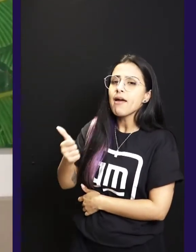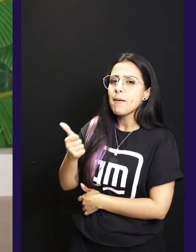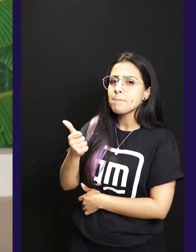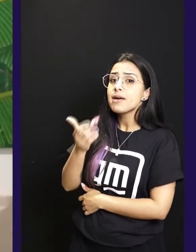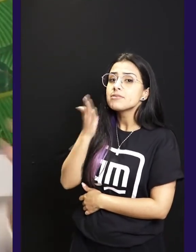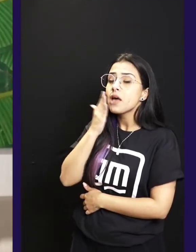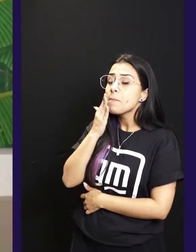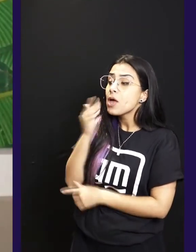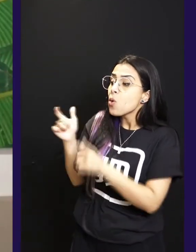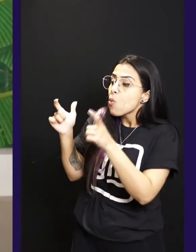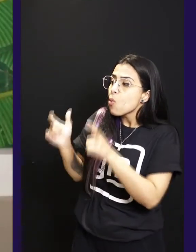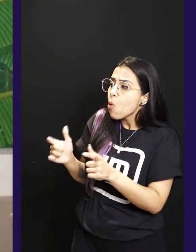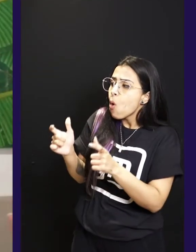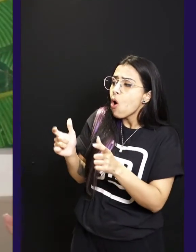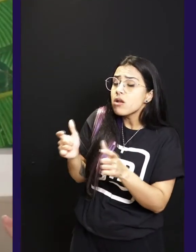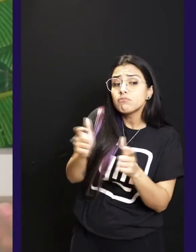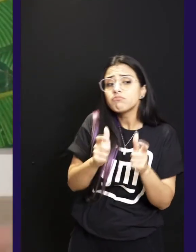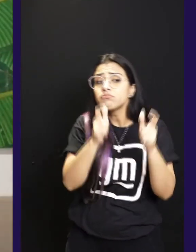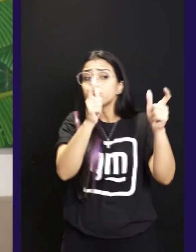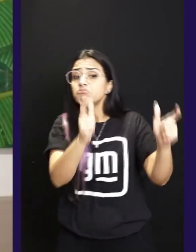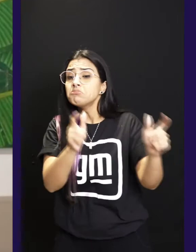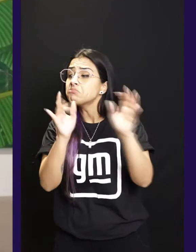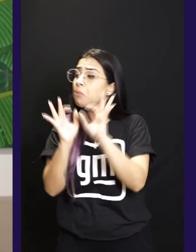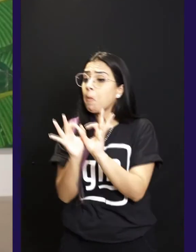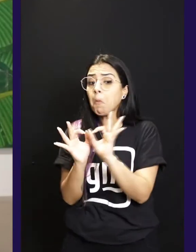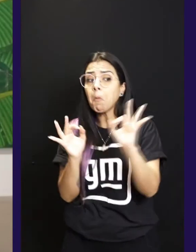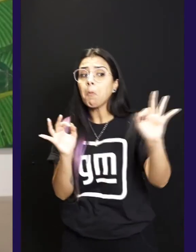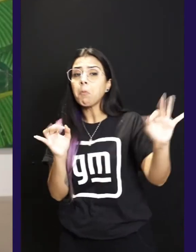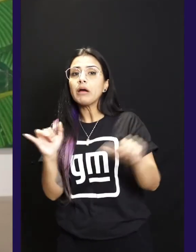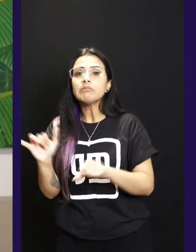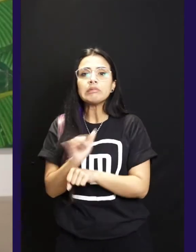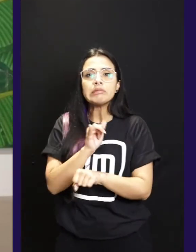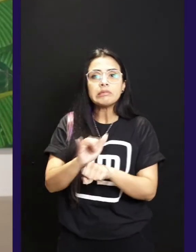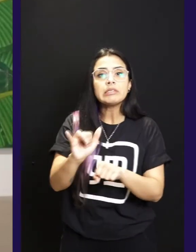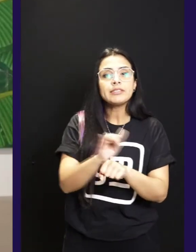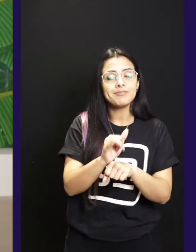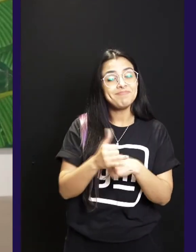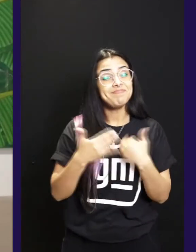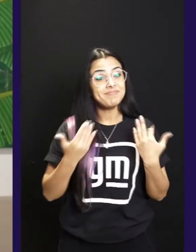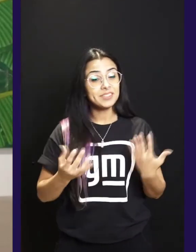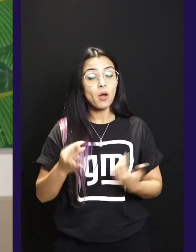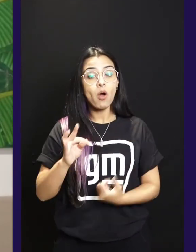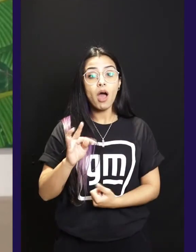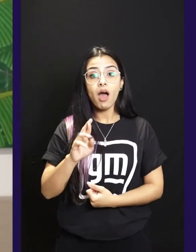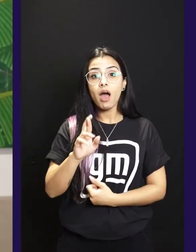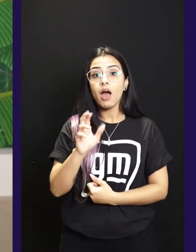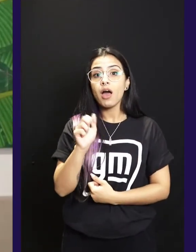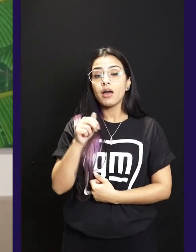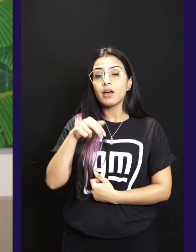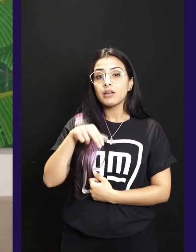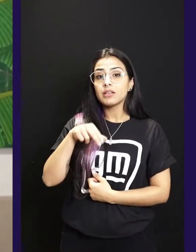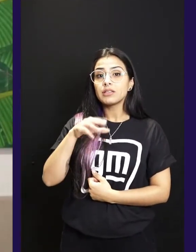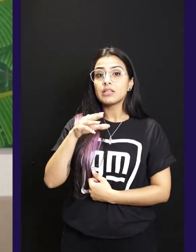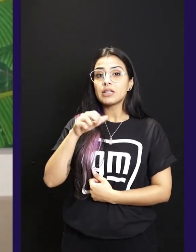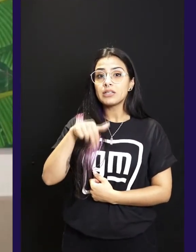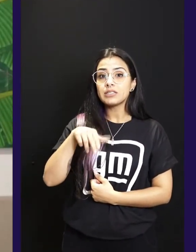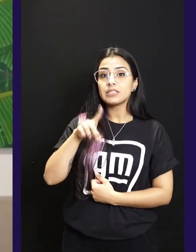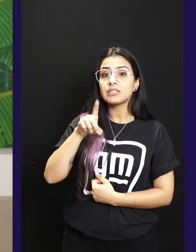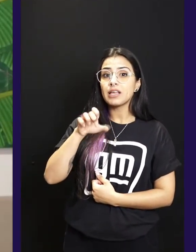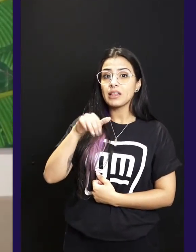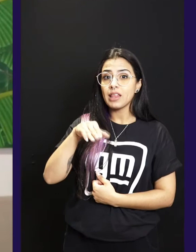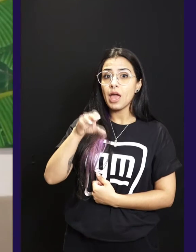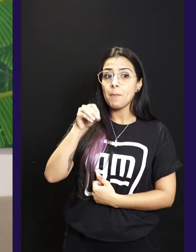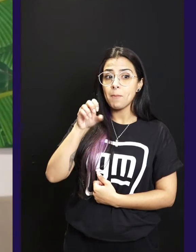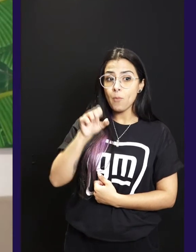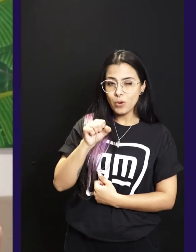ir, a gente pode desenhar como queremos ir. Né? Então, a Transcendemos passou a fazer isso para as empresas. a pensar em estratégias de conscientização